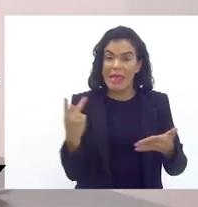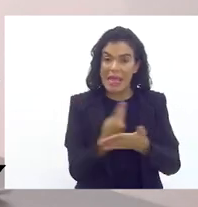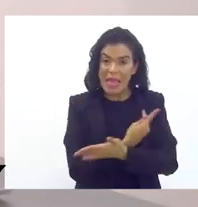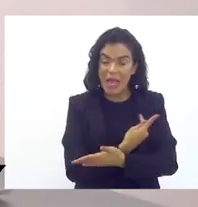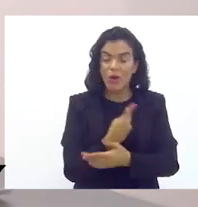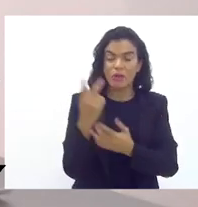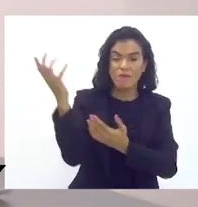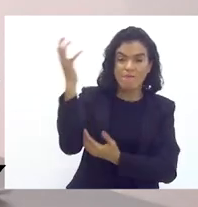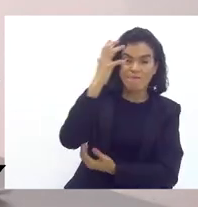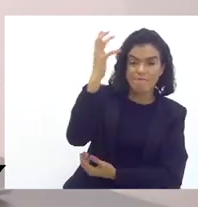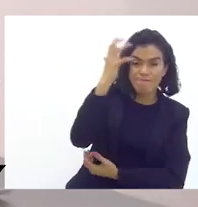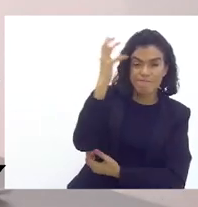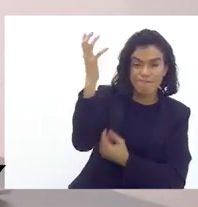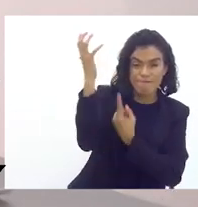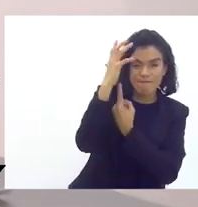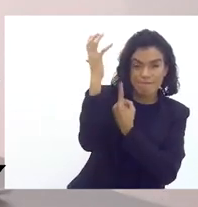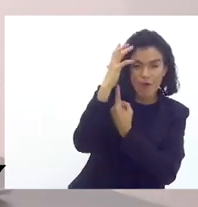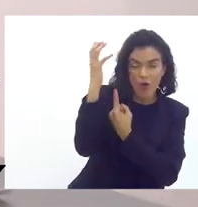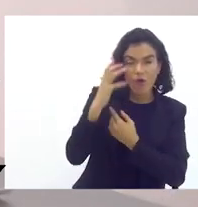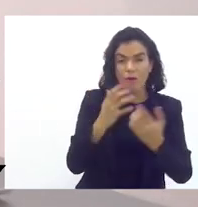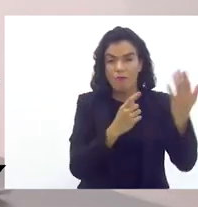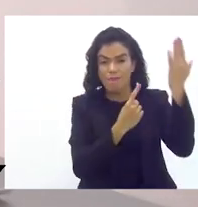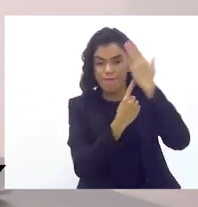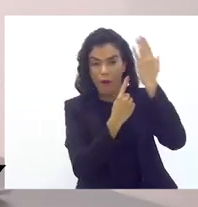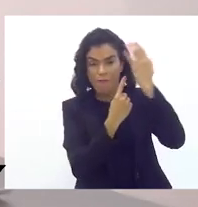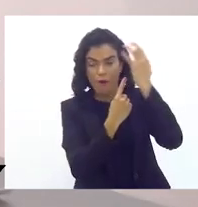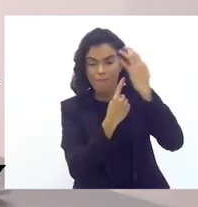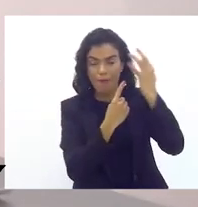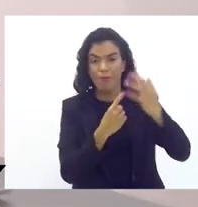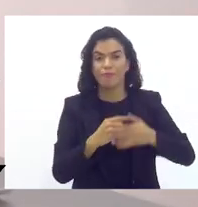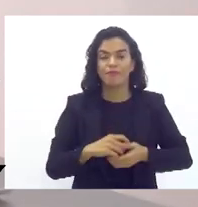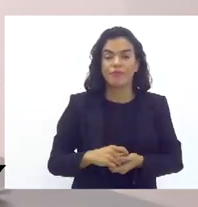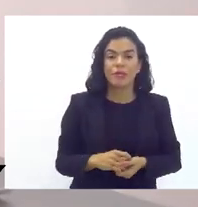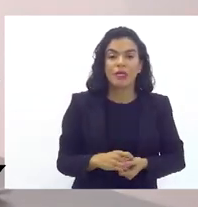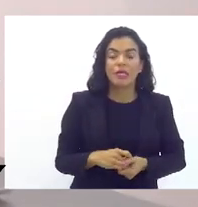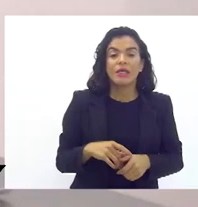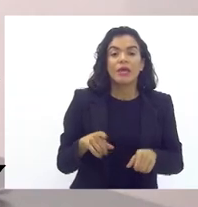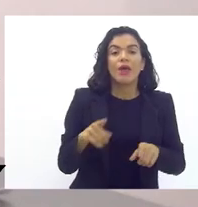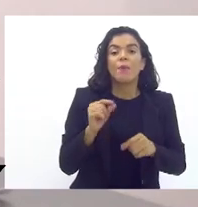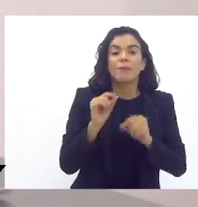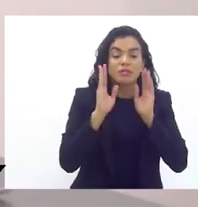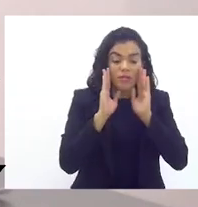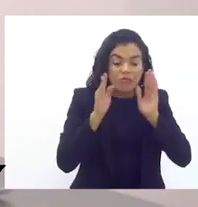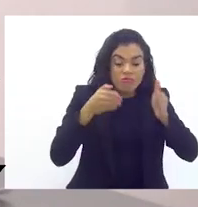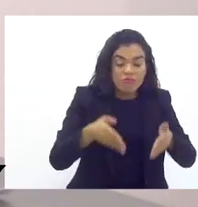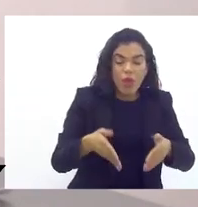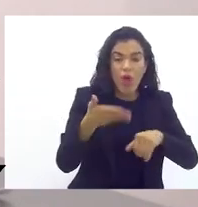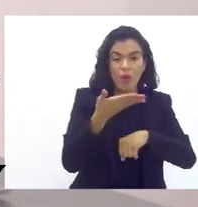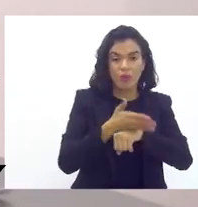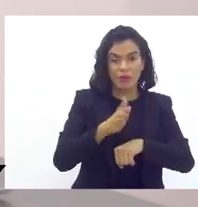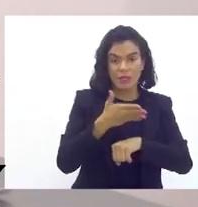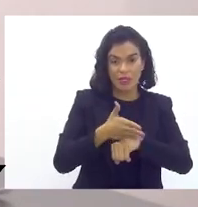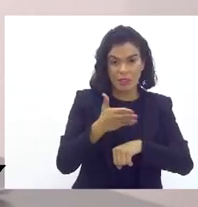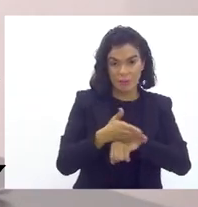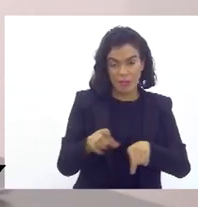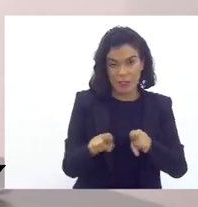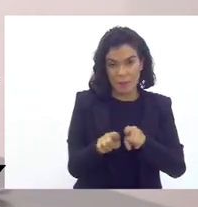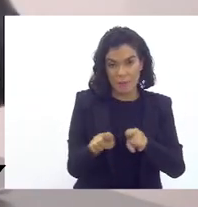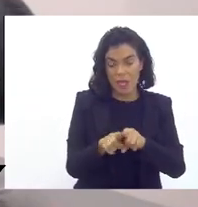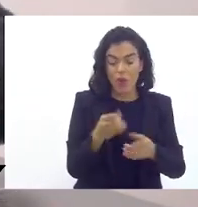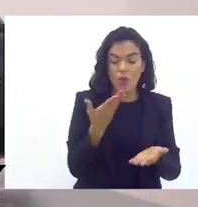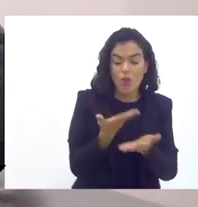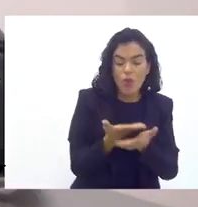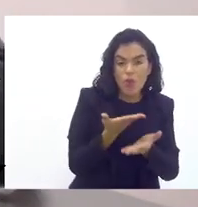contaminação então a gente precisa se a ter ao treinamento e a especialização